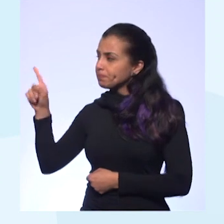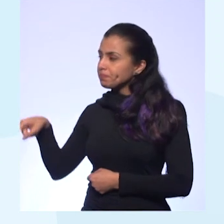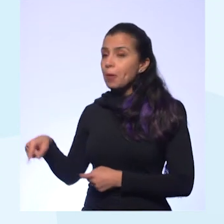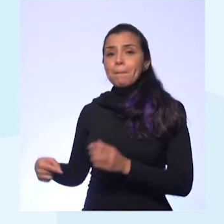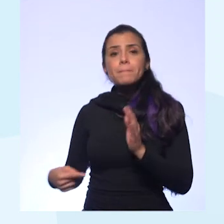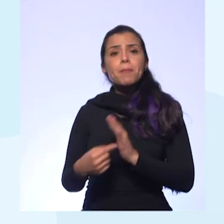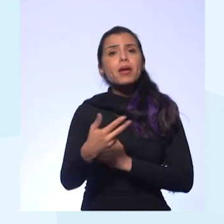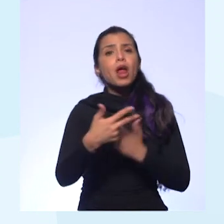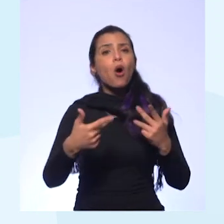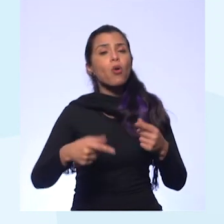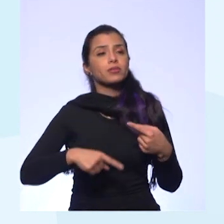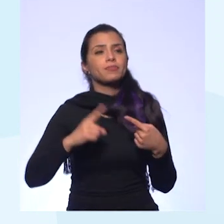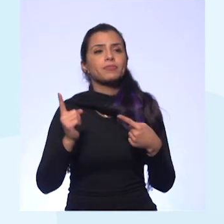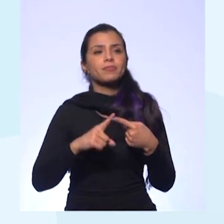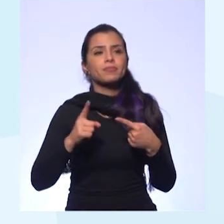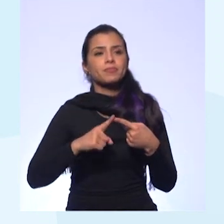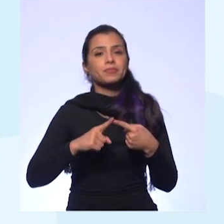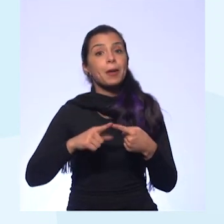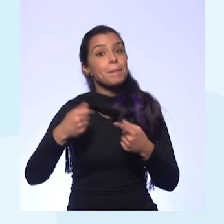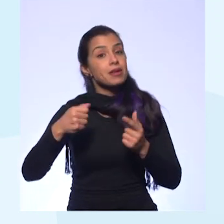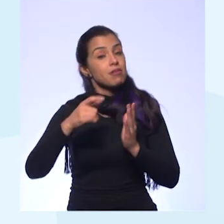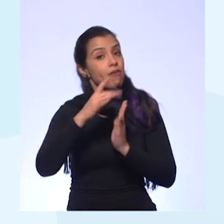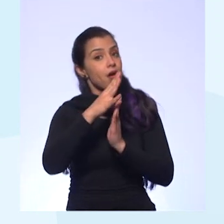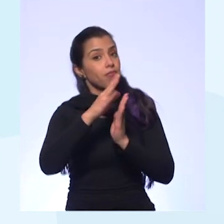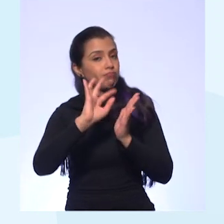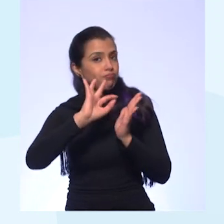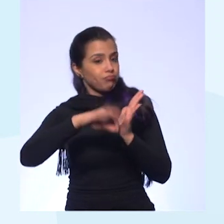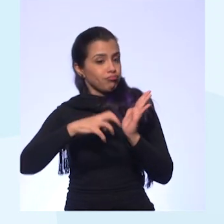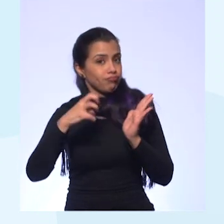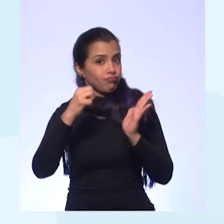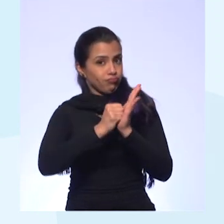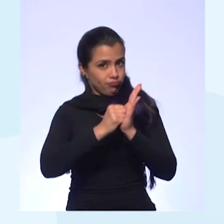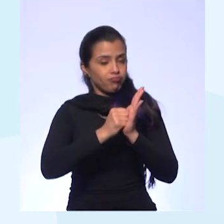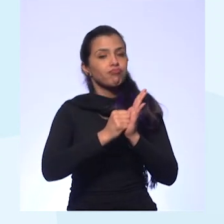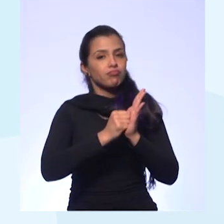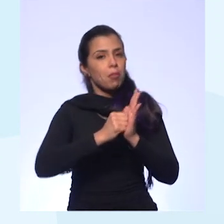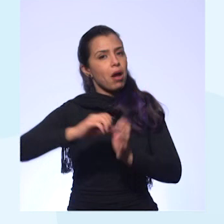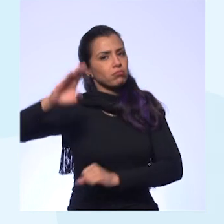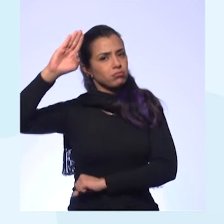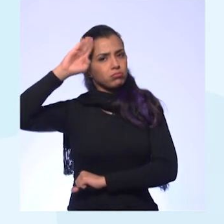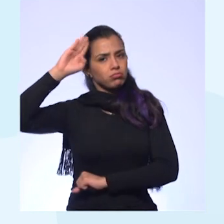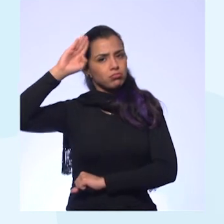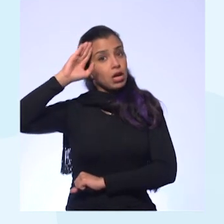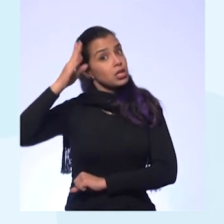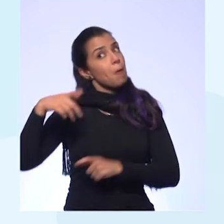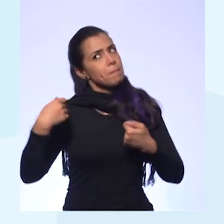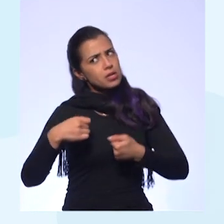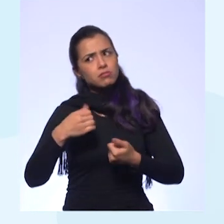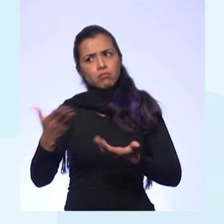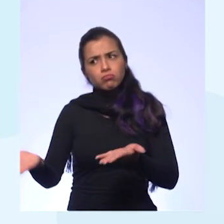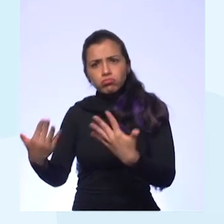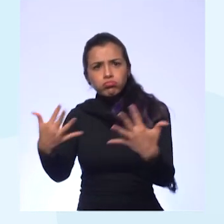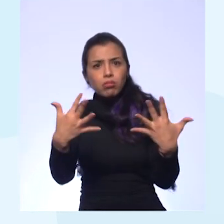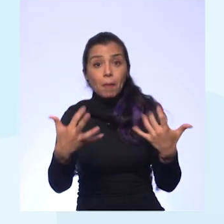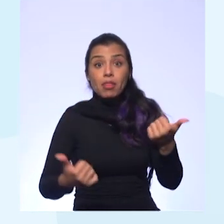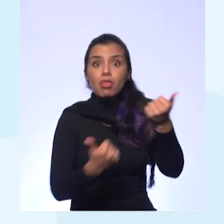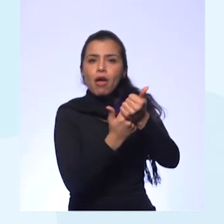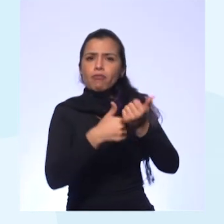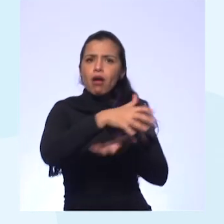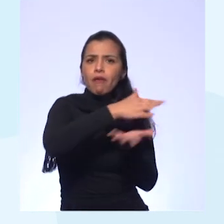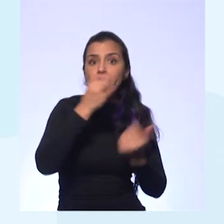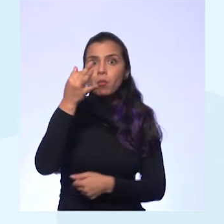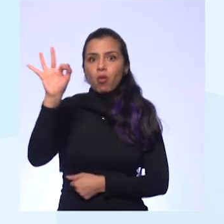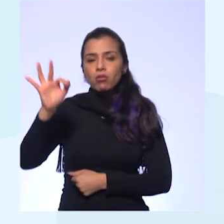militar obrigatório. A primeira coligação também não está para brincadeira, então a gente precisa de soldados para defender a revolução. Depois eles criaram a